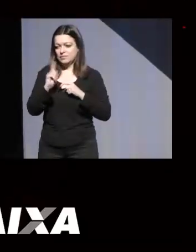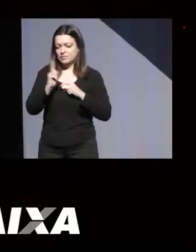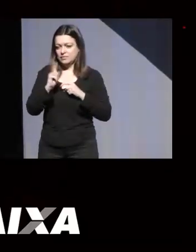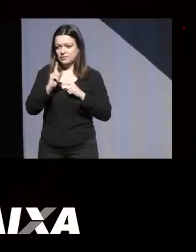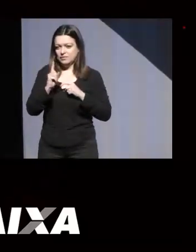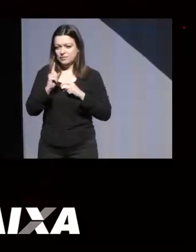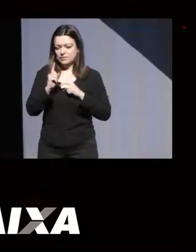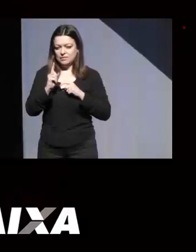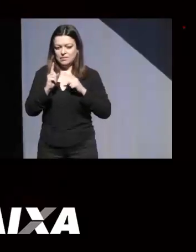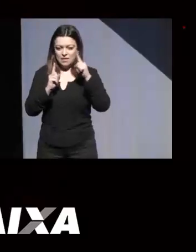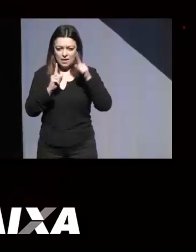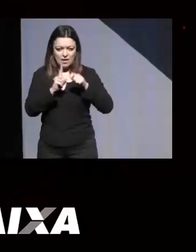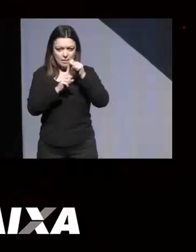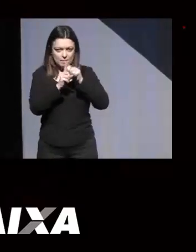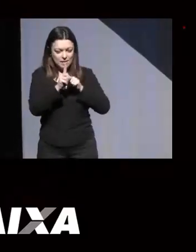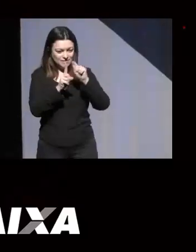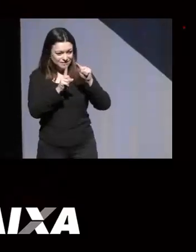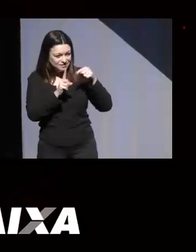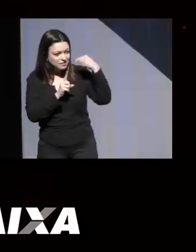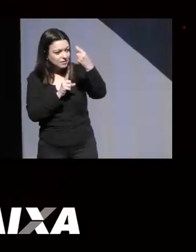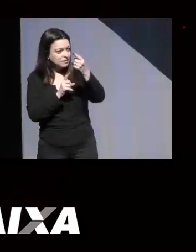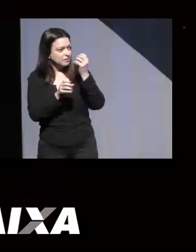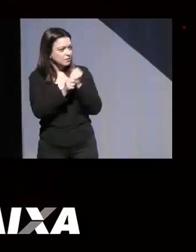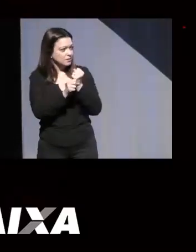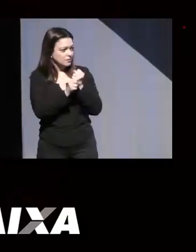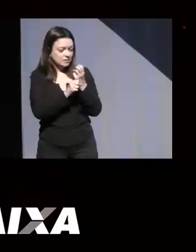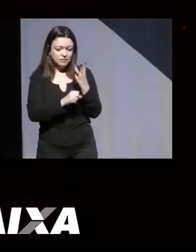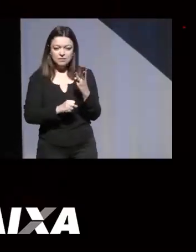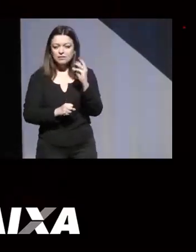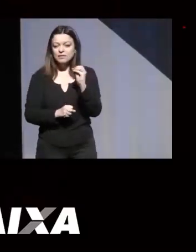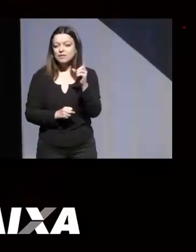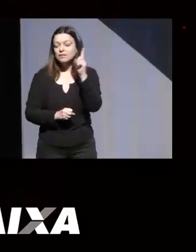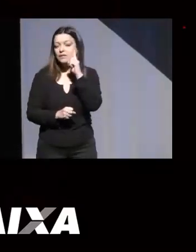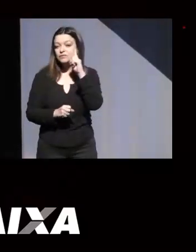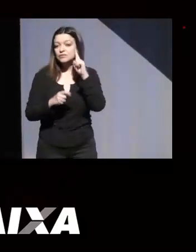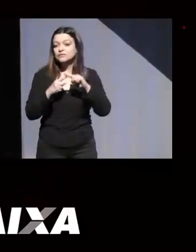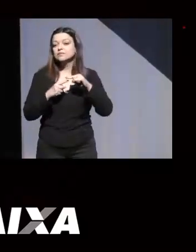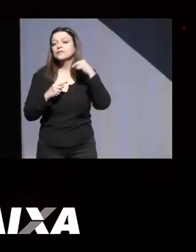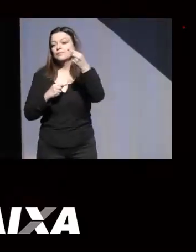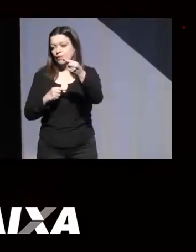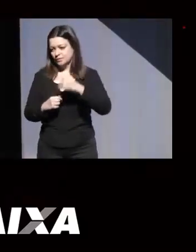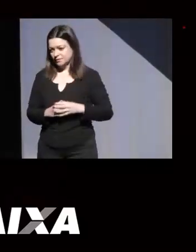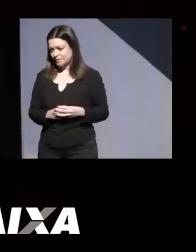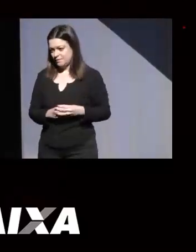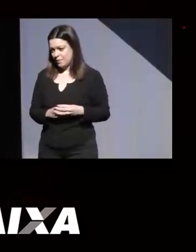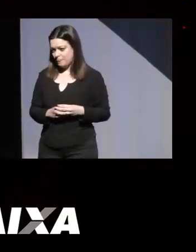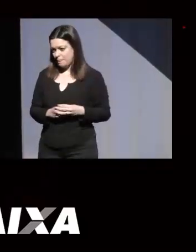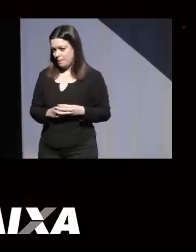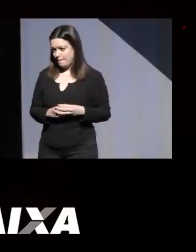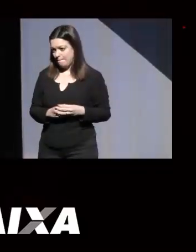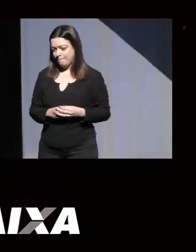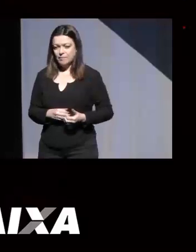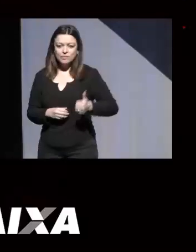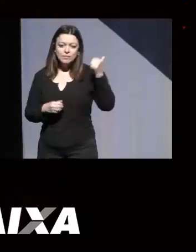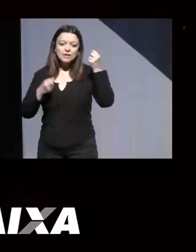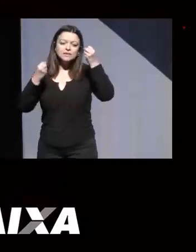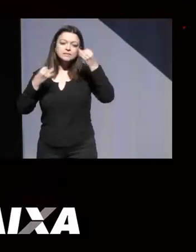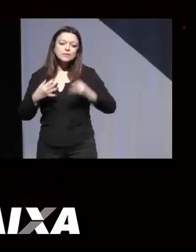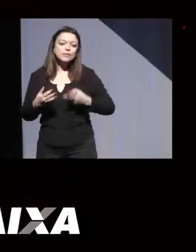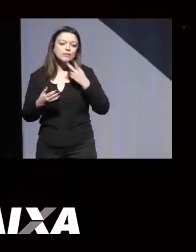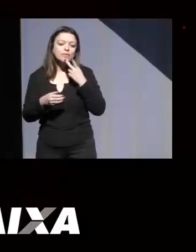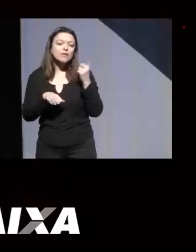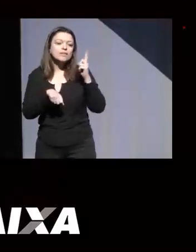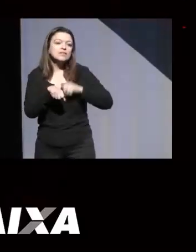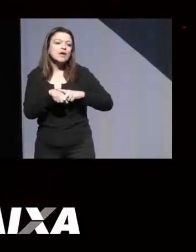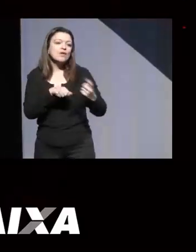conta do mês seguinte. Então, 30 dias depois. O que está dito aí é inviável. O mesmo em relação